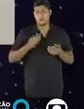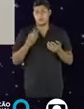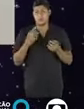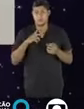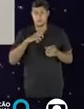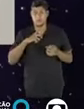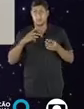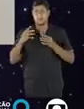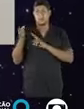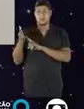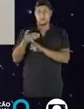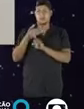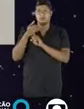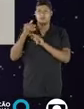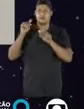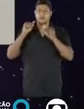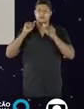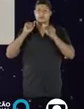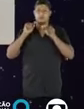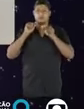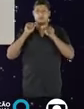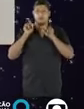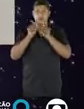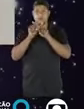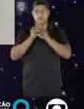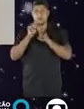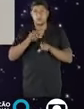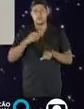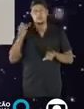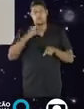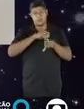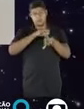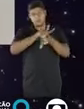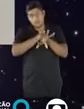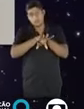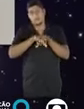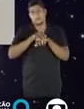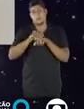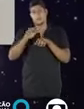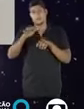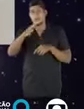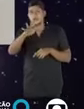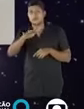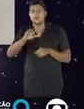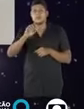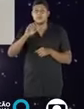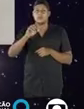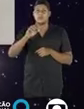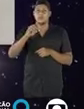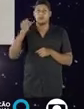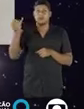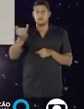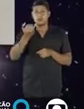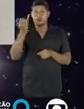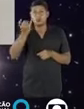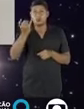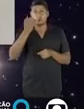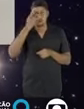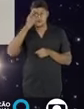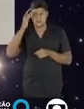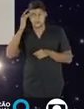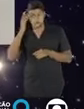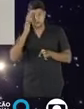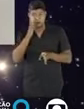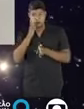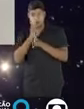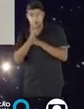de tecnologia também. É muito, muito importante. Não sei se respondi, mas acho que é mais ou menos isso, entendeu? É muito importante que as pessoas se deem